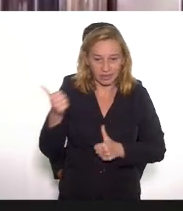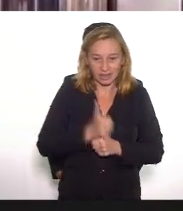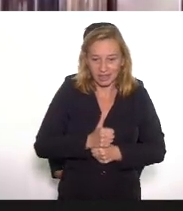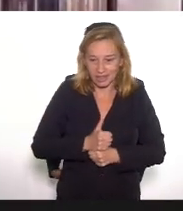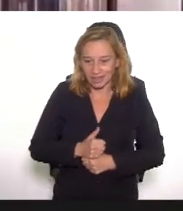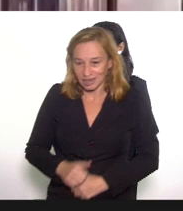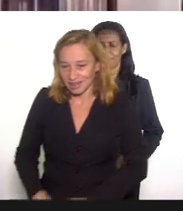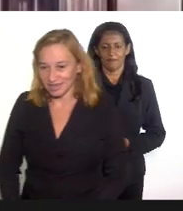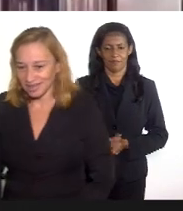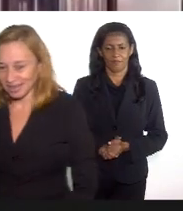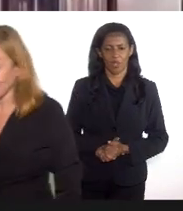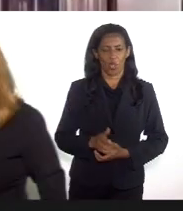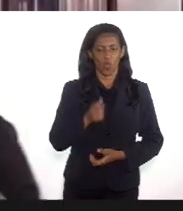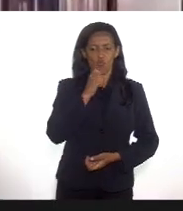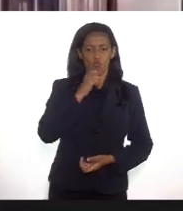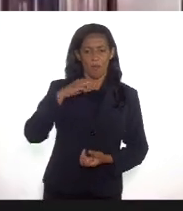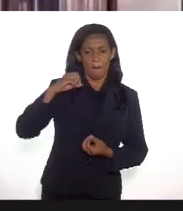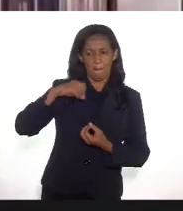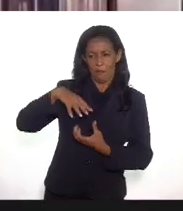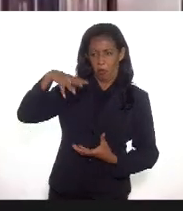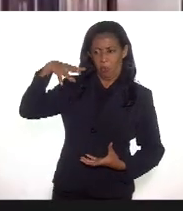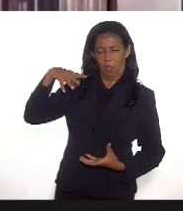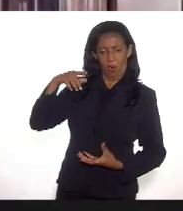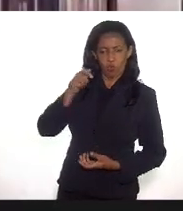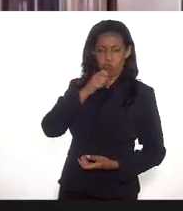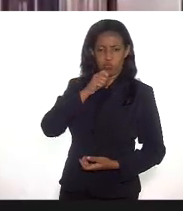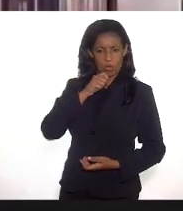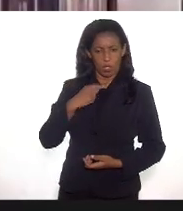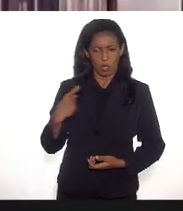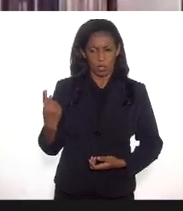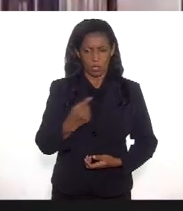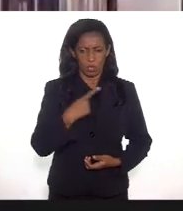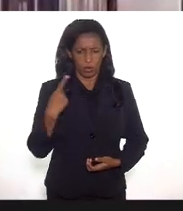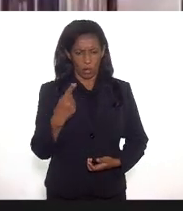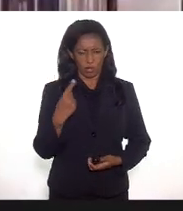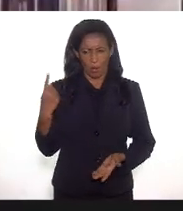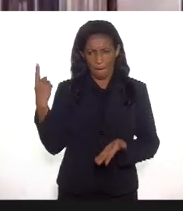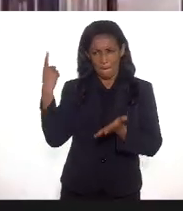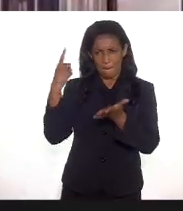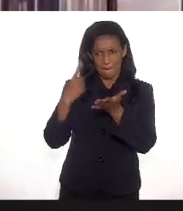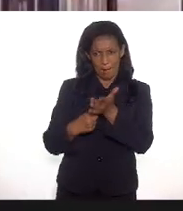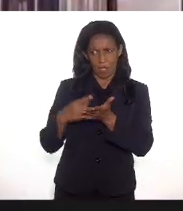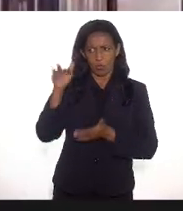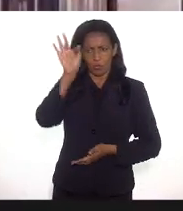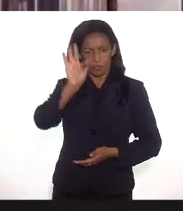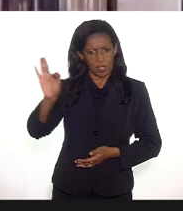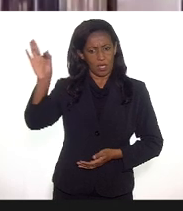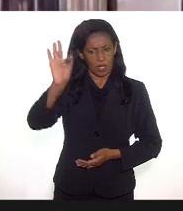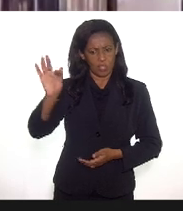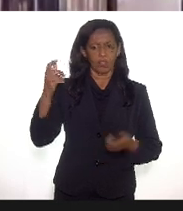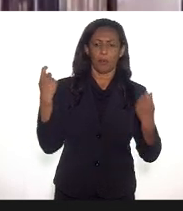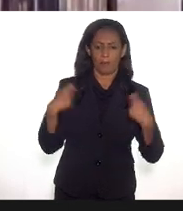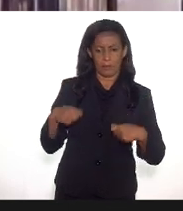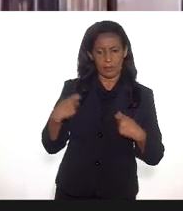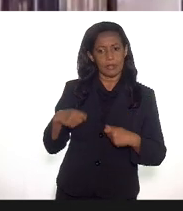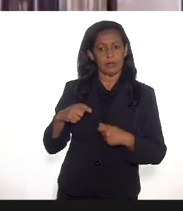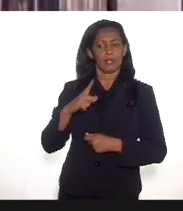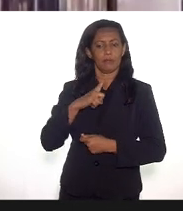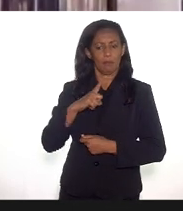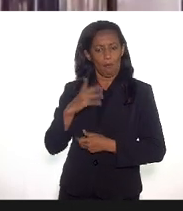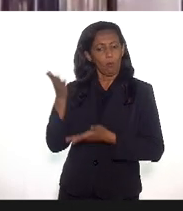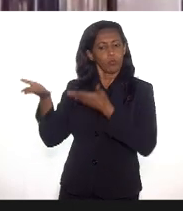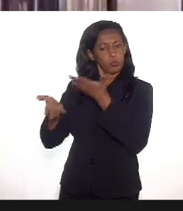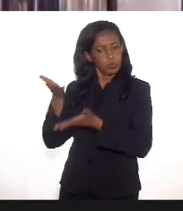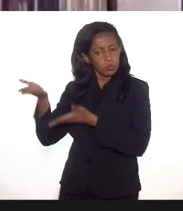soluções mágicas. Então, nós temos que tratar do Pacto Federativo, sim. Nós temos que